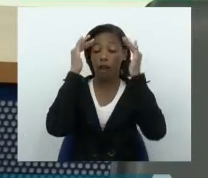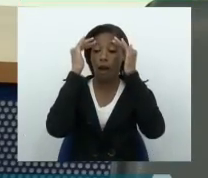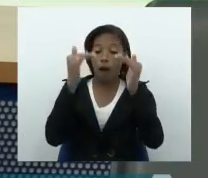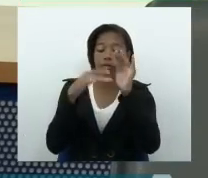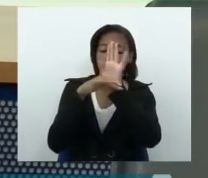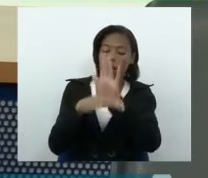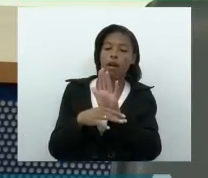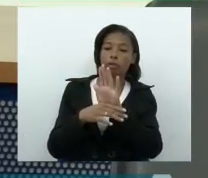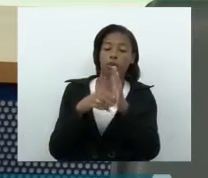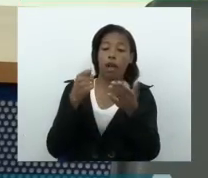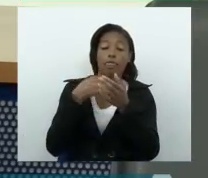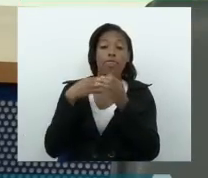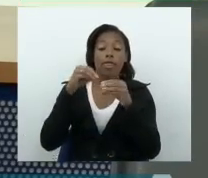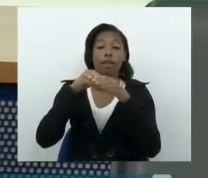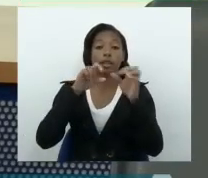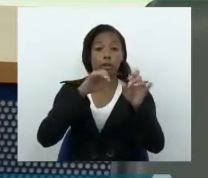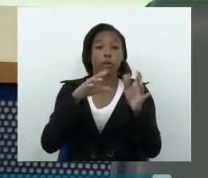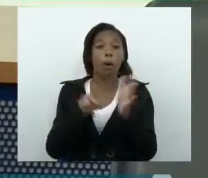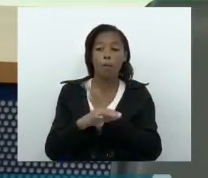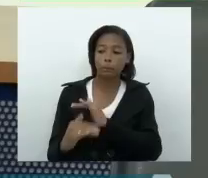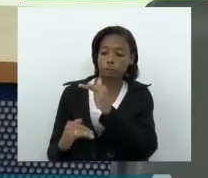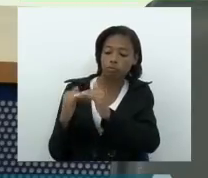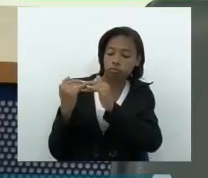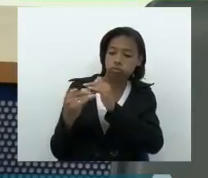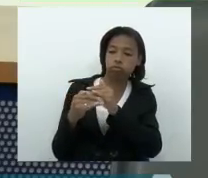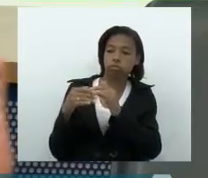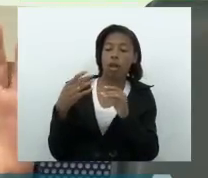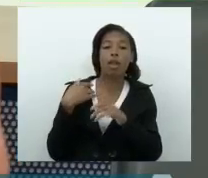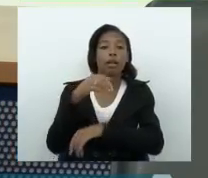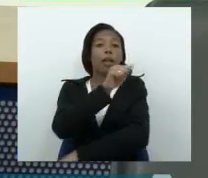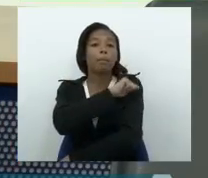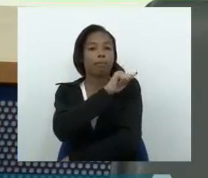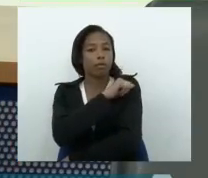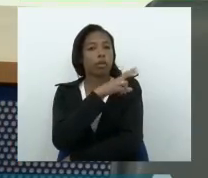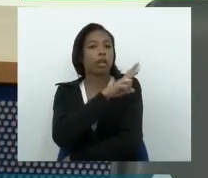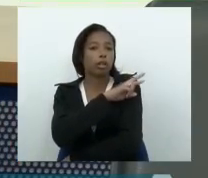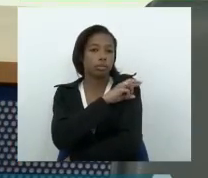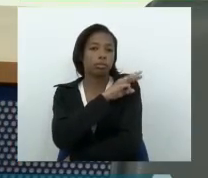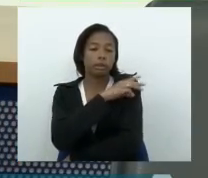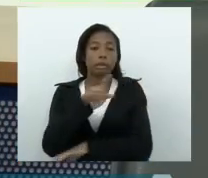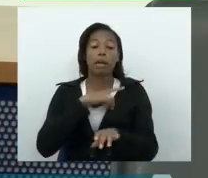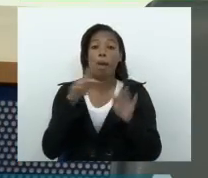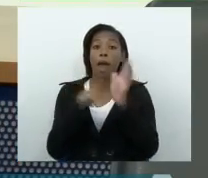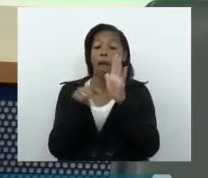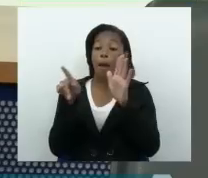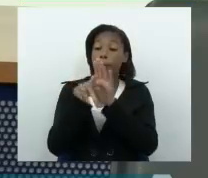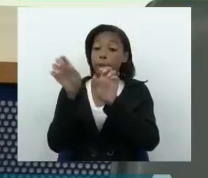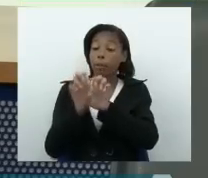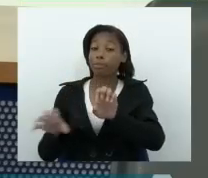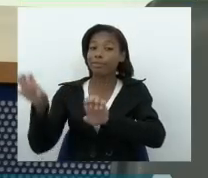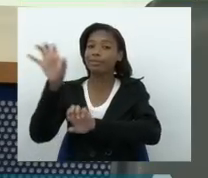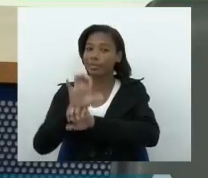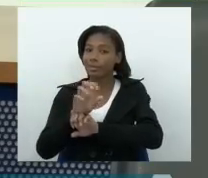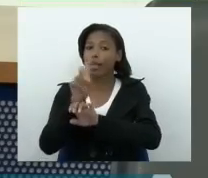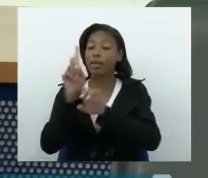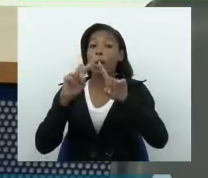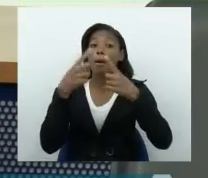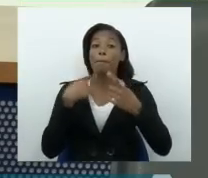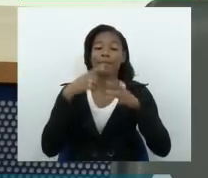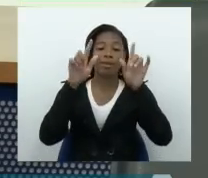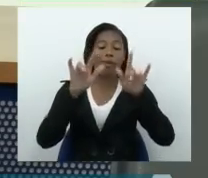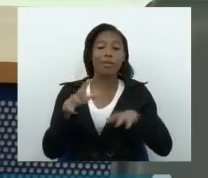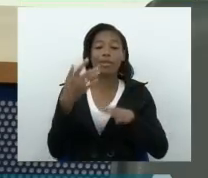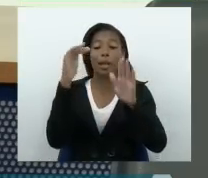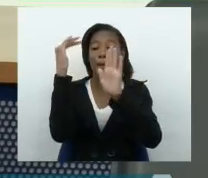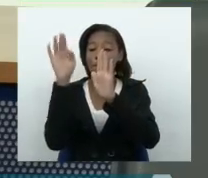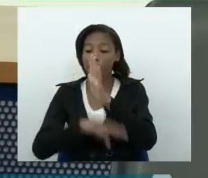pré-escolar, porque o ensino fundamental, o ensino médio, é destinado ao Estado. Infelizmente, Guarulhos atende menos de